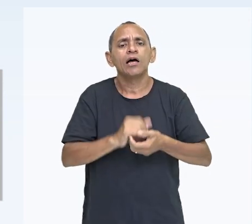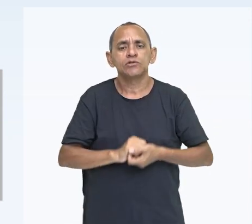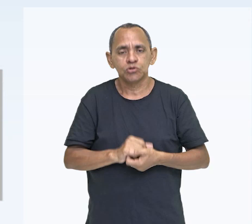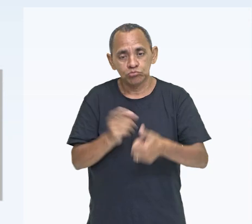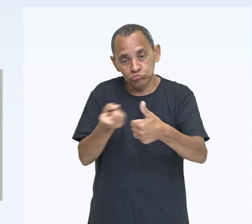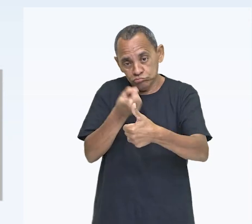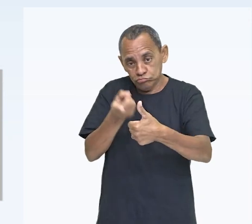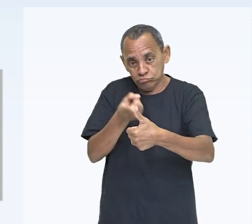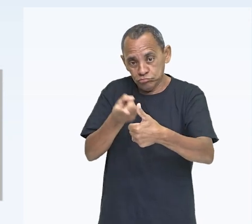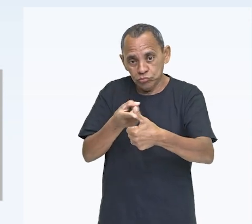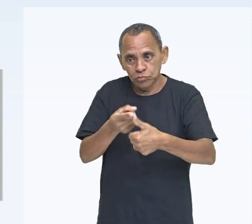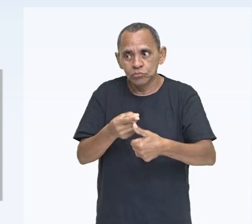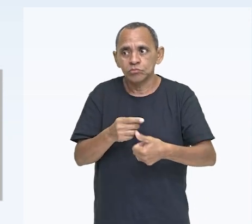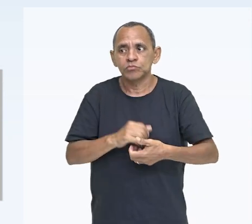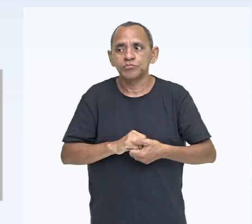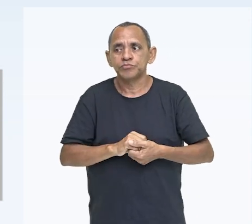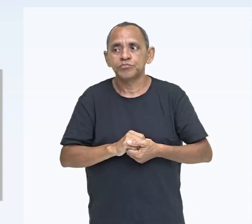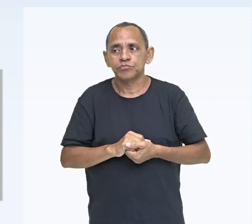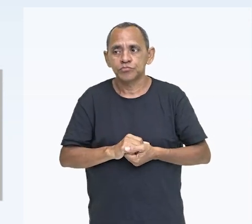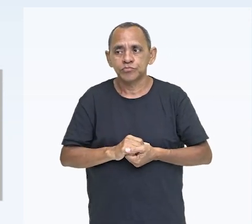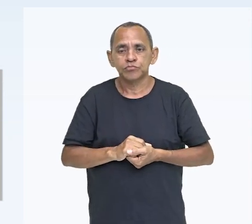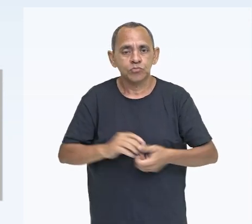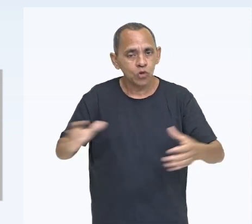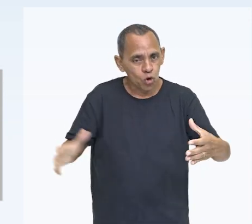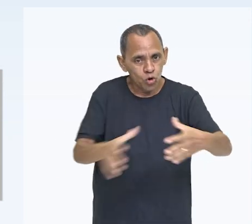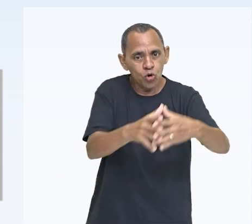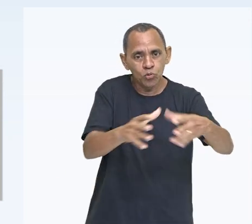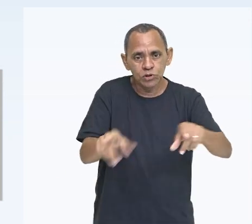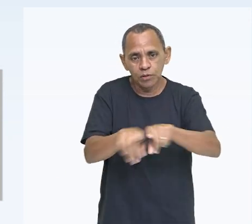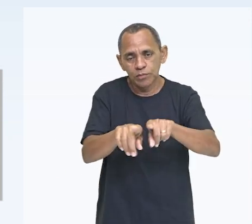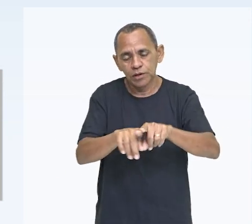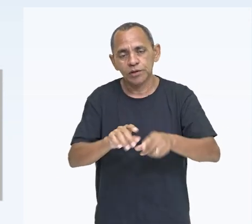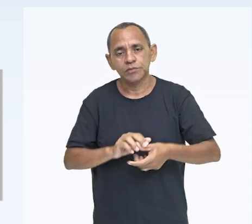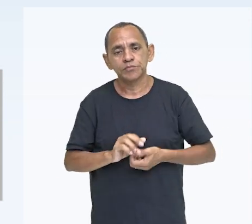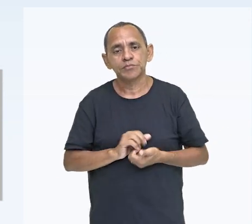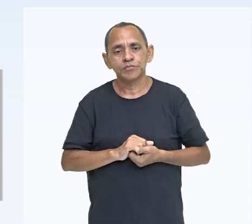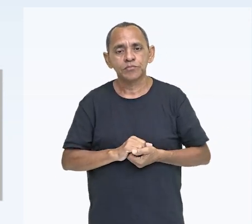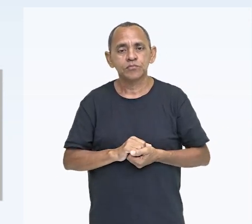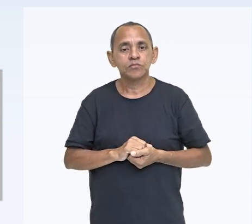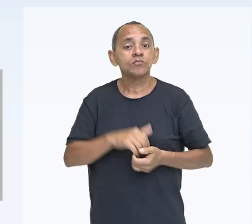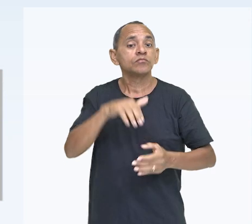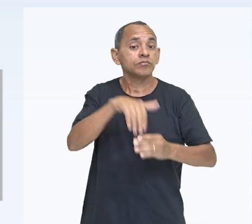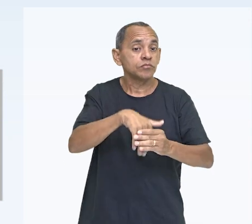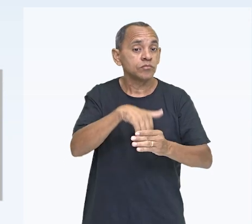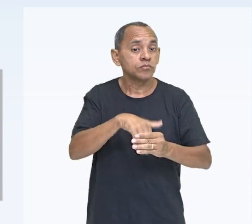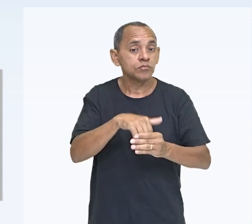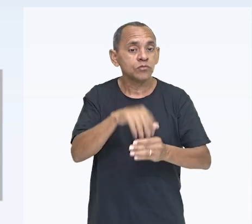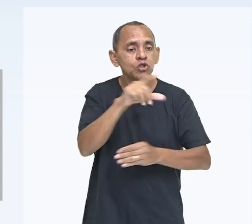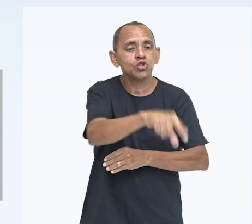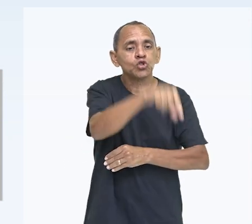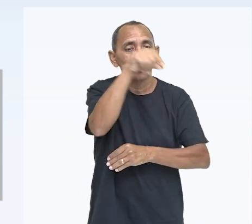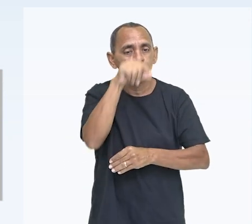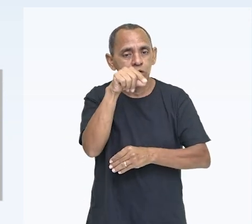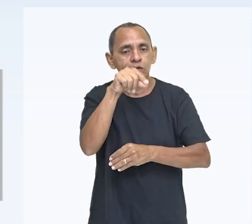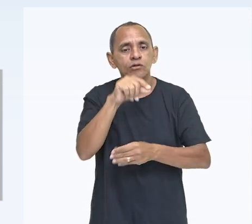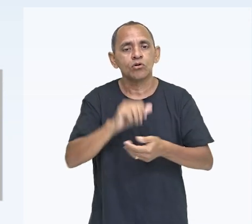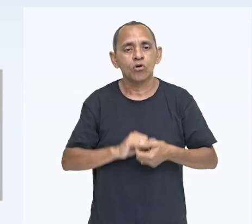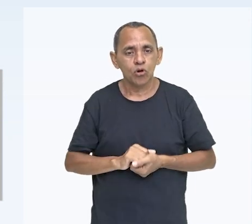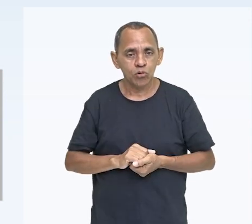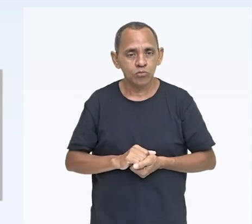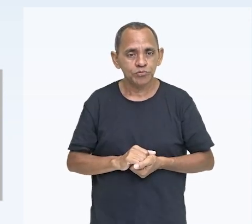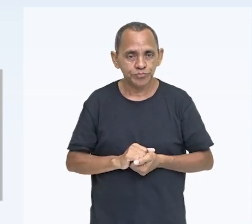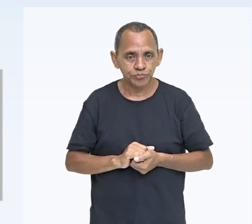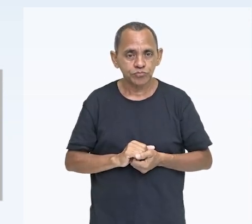demais ministros. O primeiro-ministro ele é eleito para exercer a função de chefe de